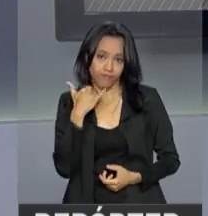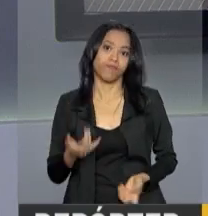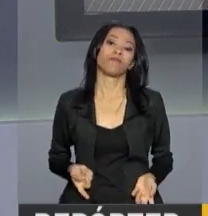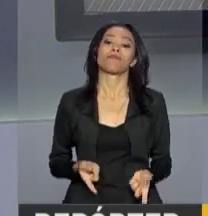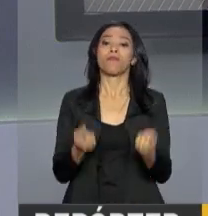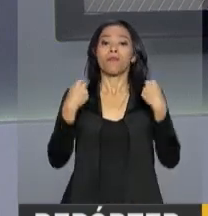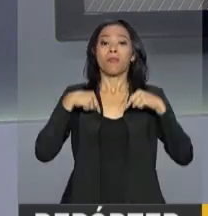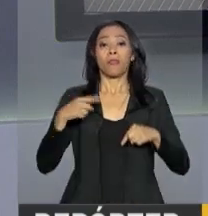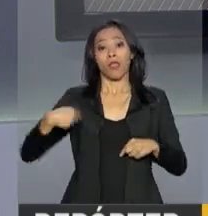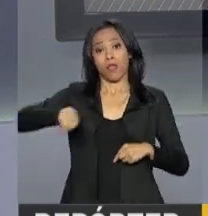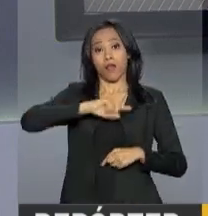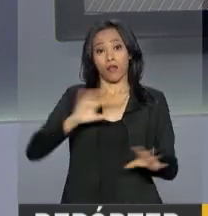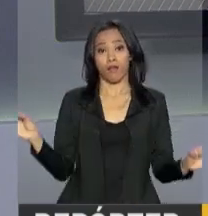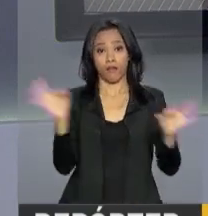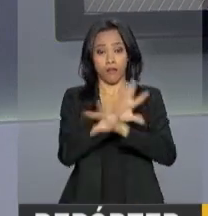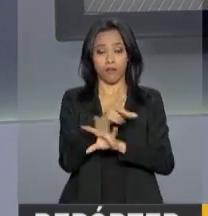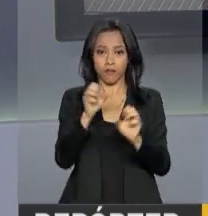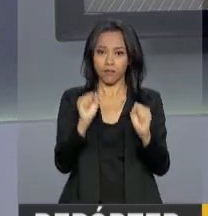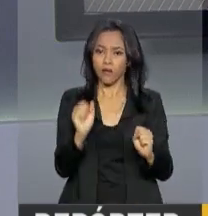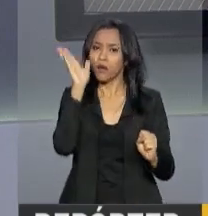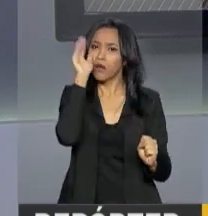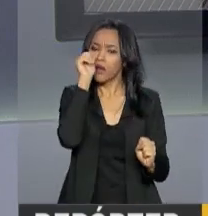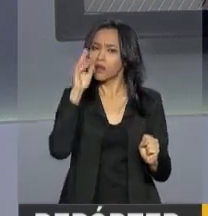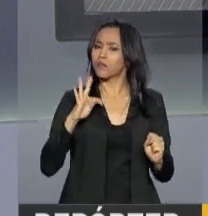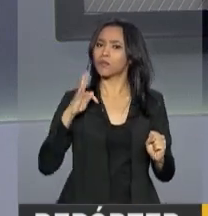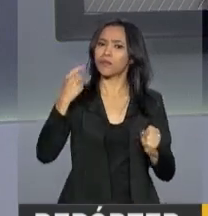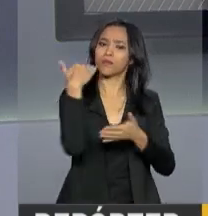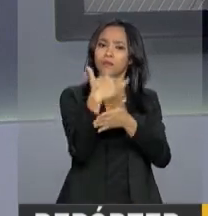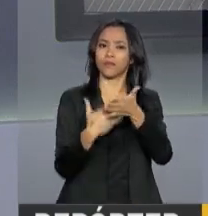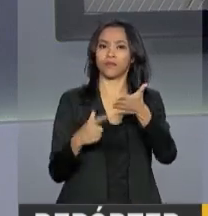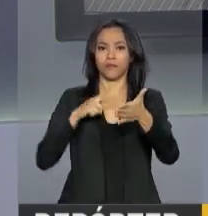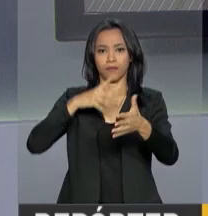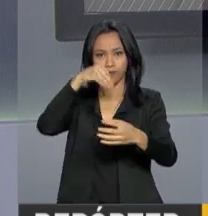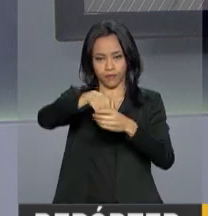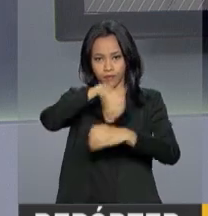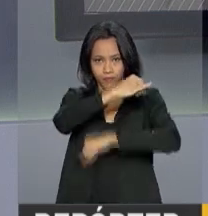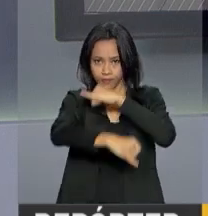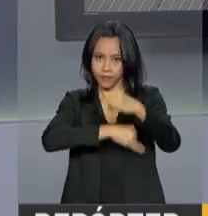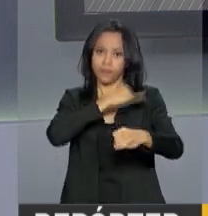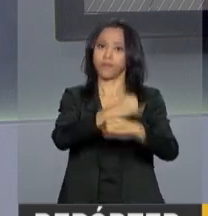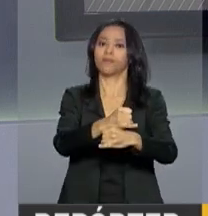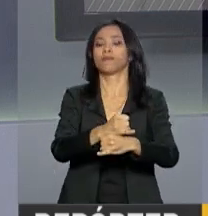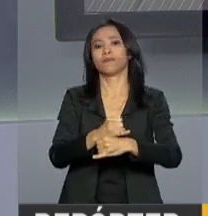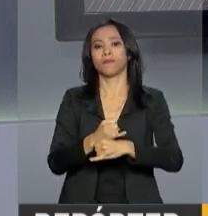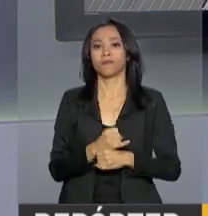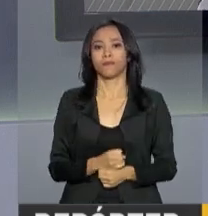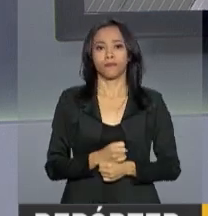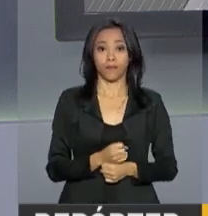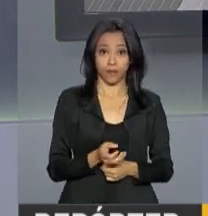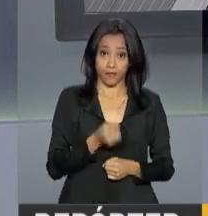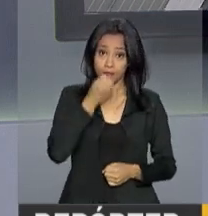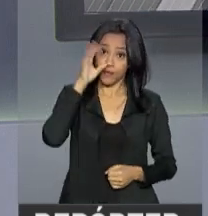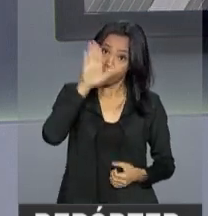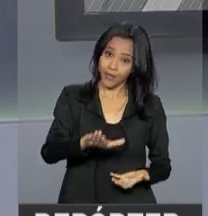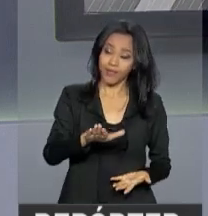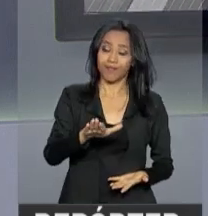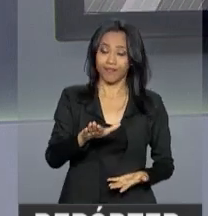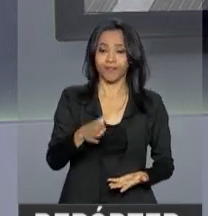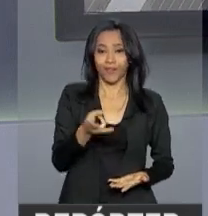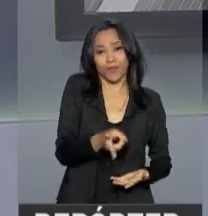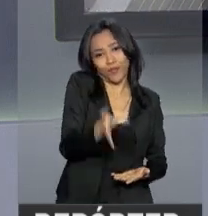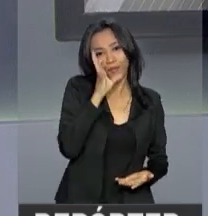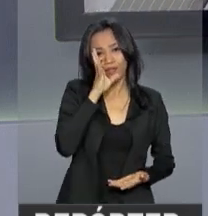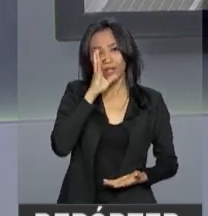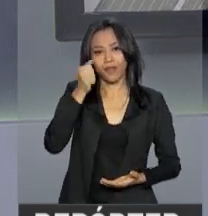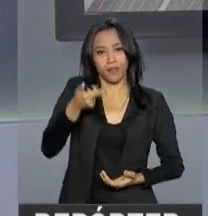rever as reportagens no youtube e toda a nossa programação também está na página da nbr na internet uma boa tarde pra você e